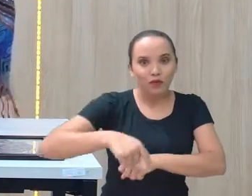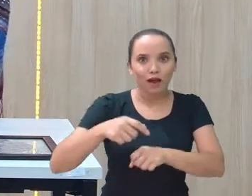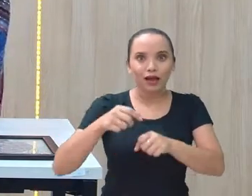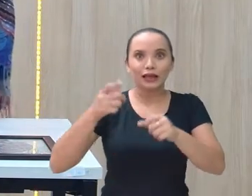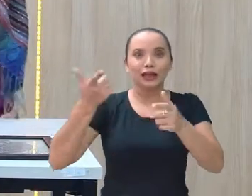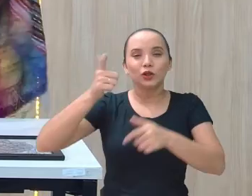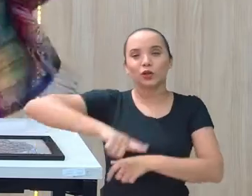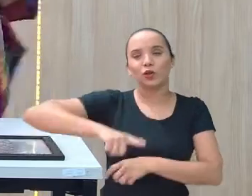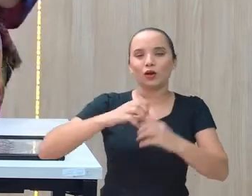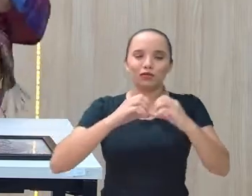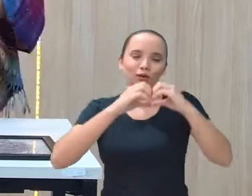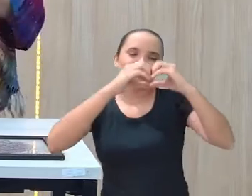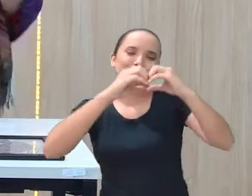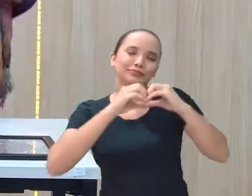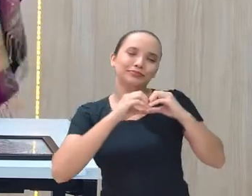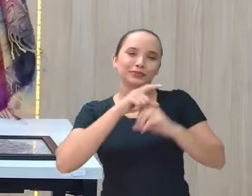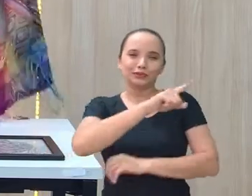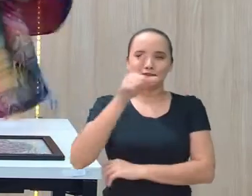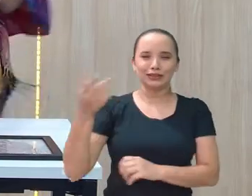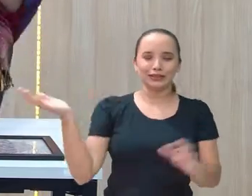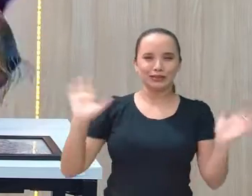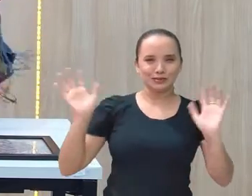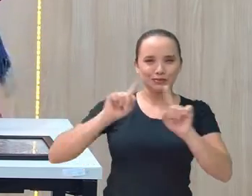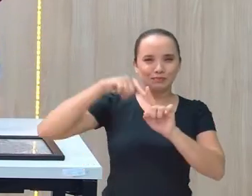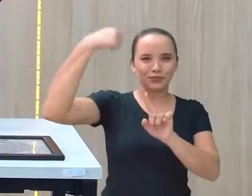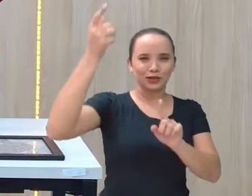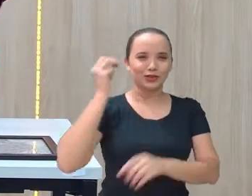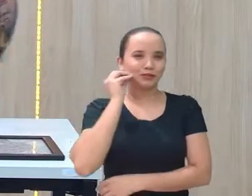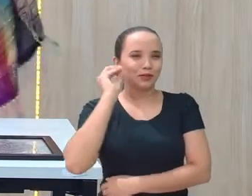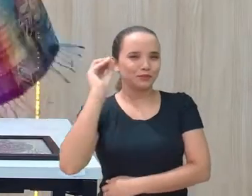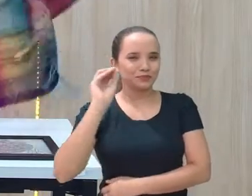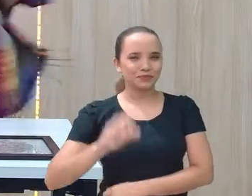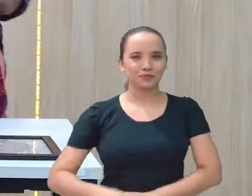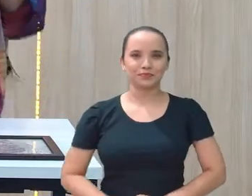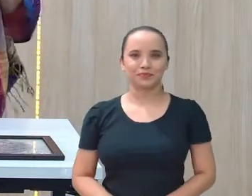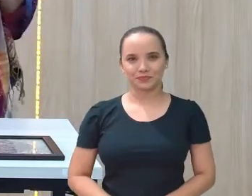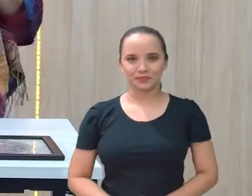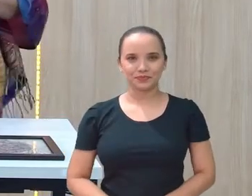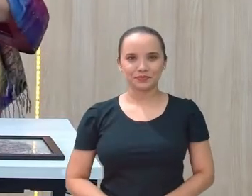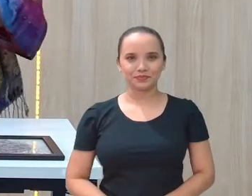Ai, meu coração para vocês. Até a próxima aula. Tchau.